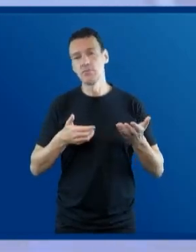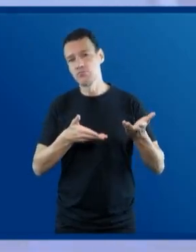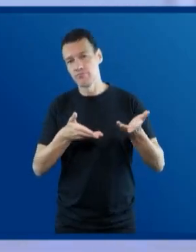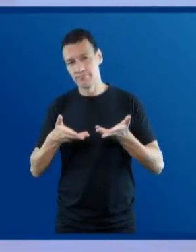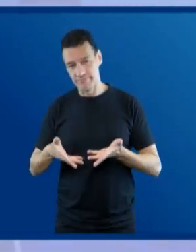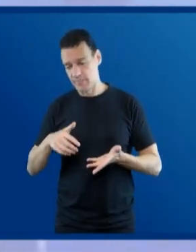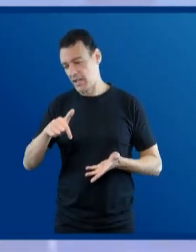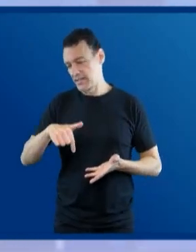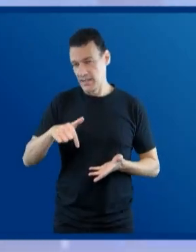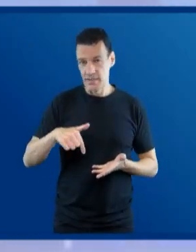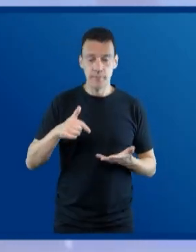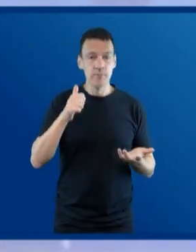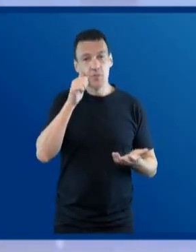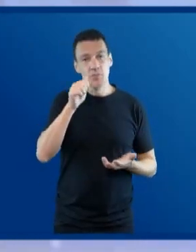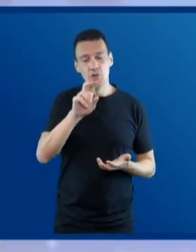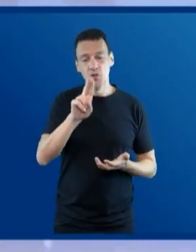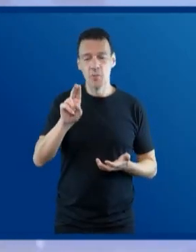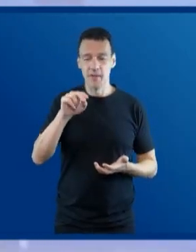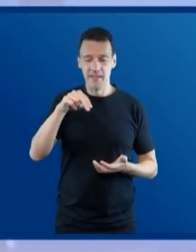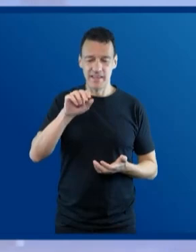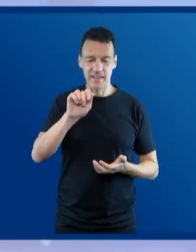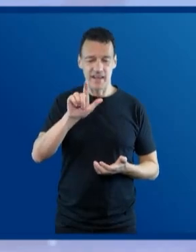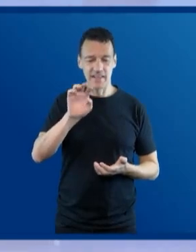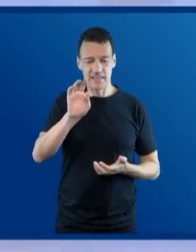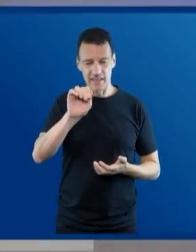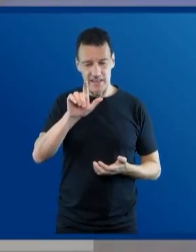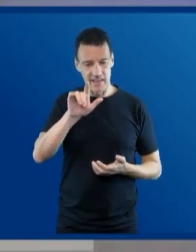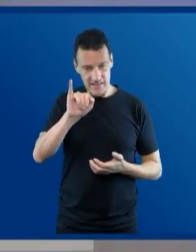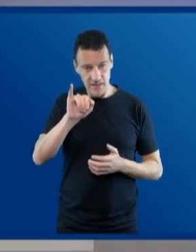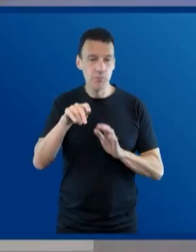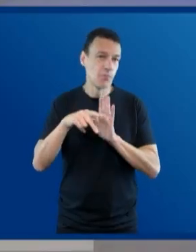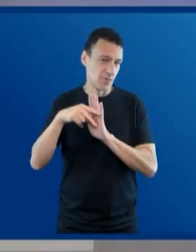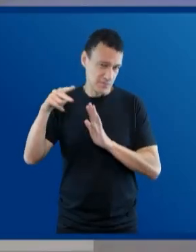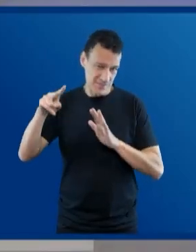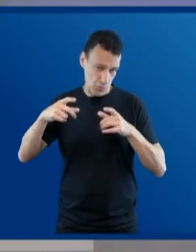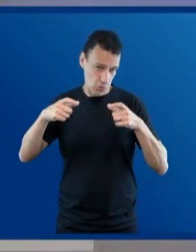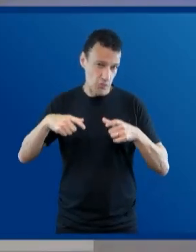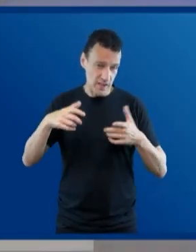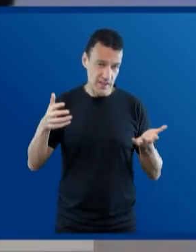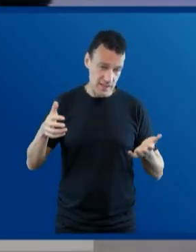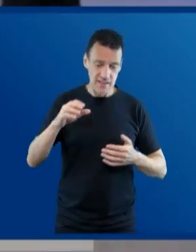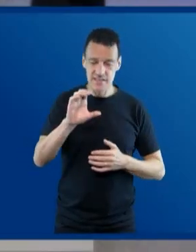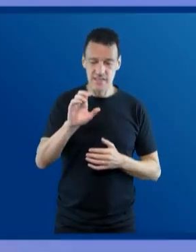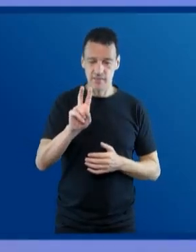palco a Nathalie Vidual, da CVM. Obrigado, Nathalie.